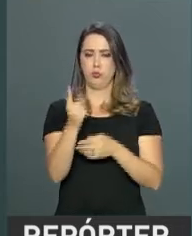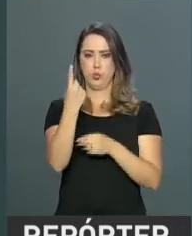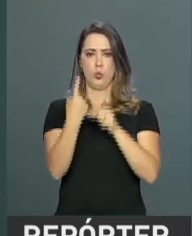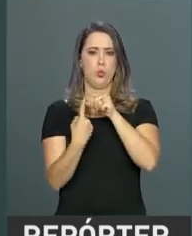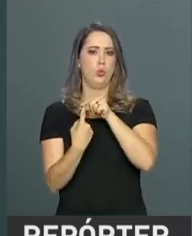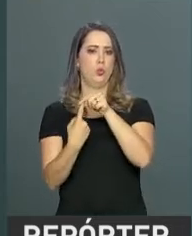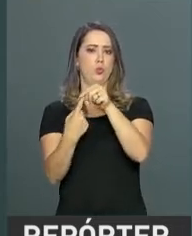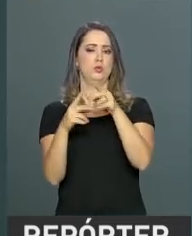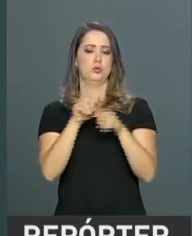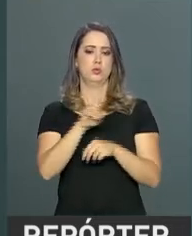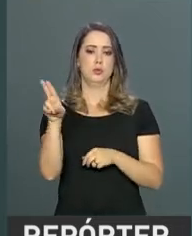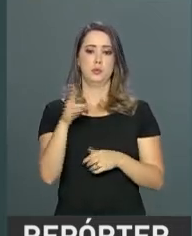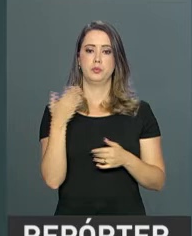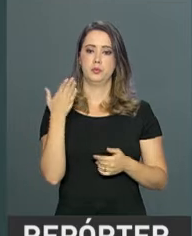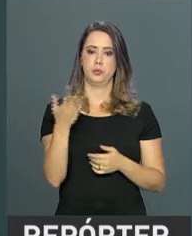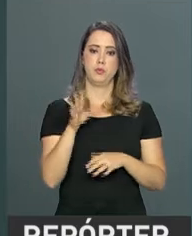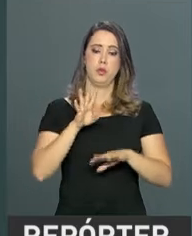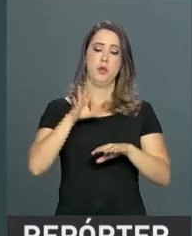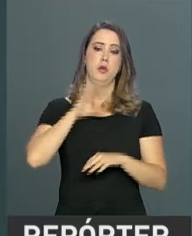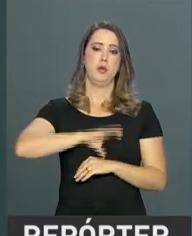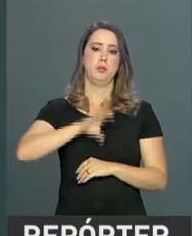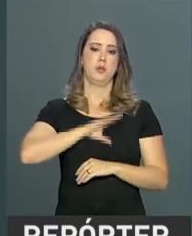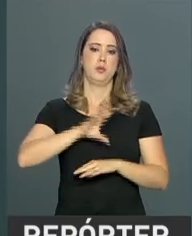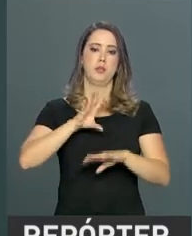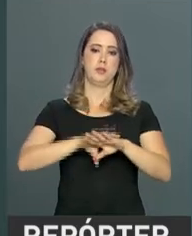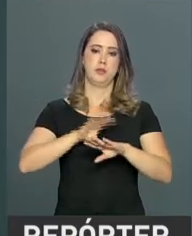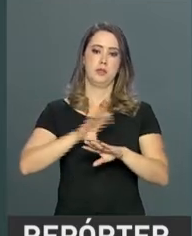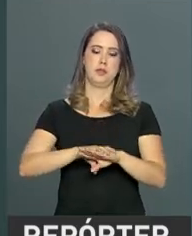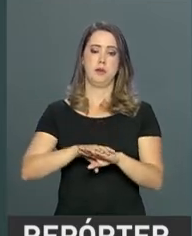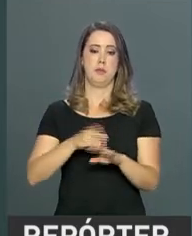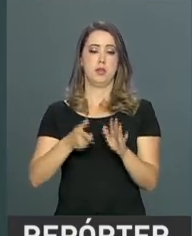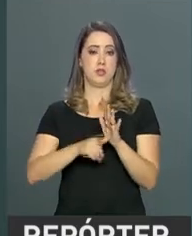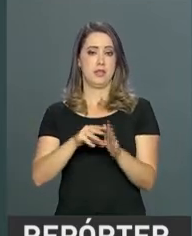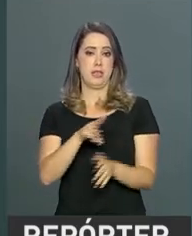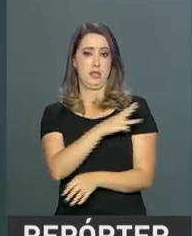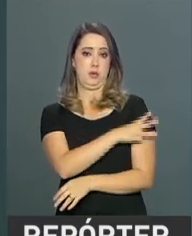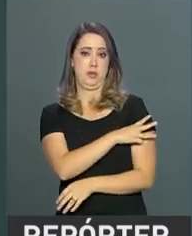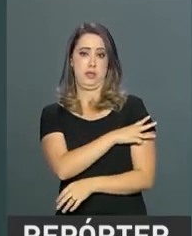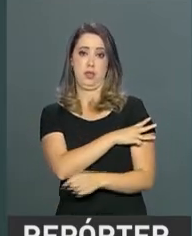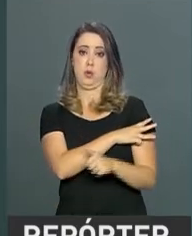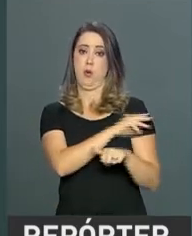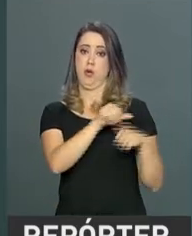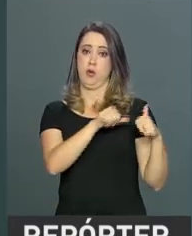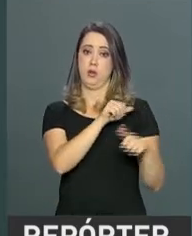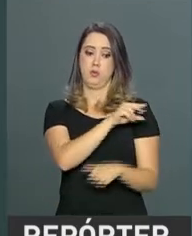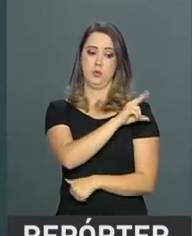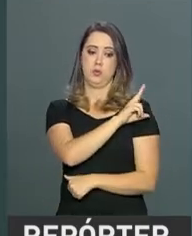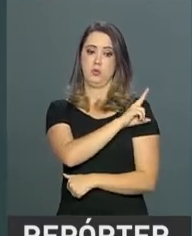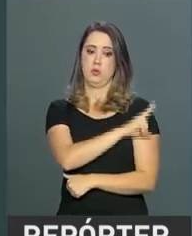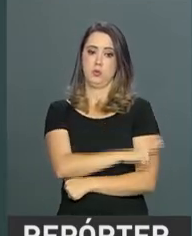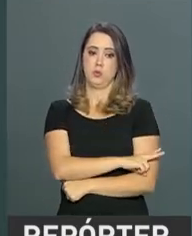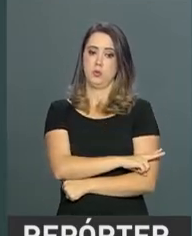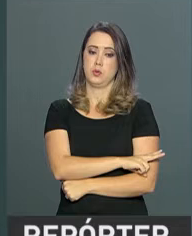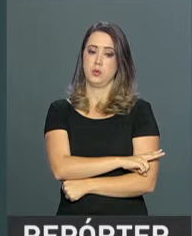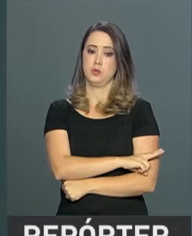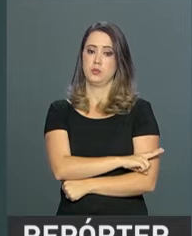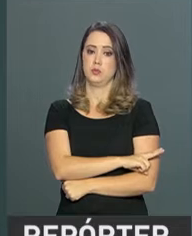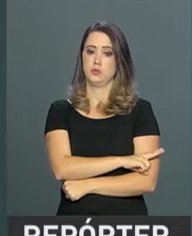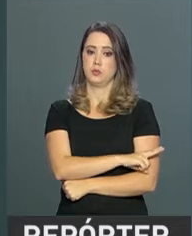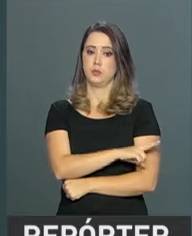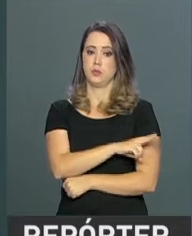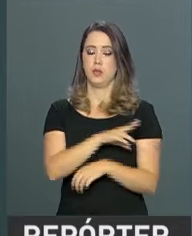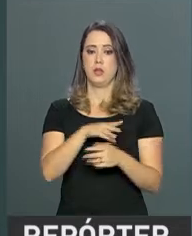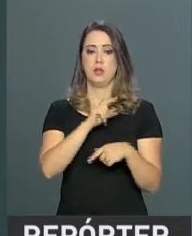exame de língua portuguesa e matemática que era aplicado no terceiro ano do ensino fundamental será antecipado para o segundo ano